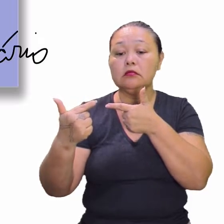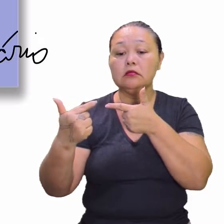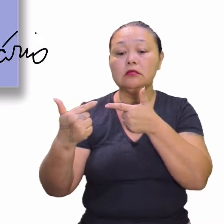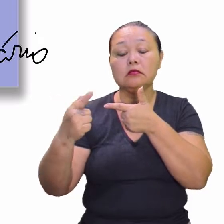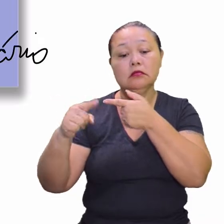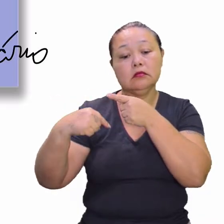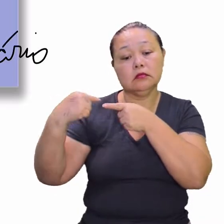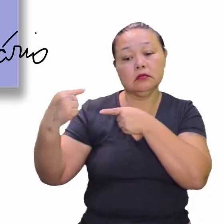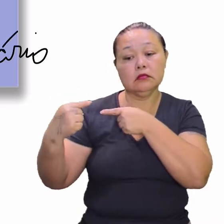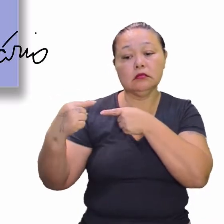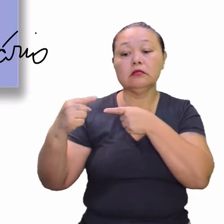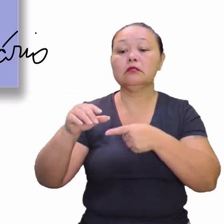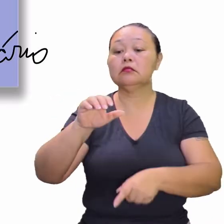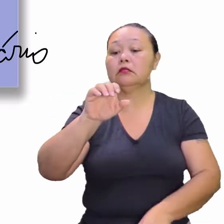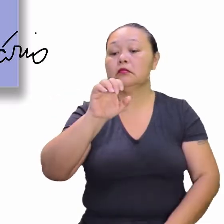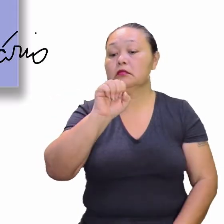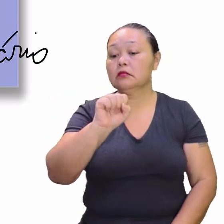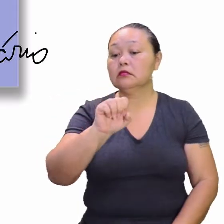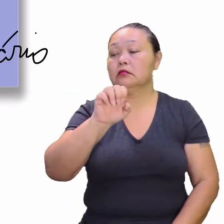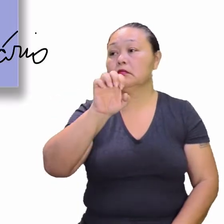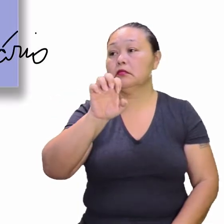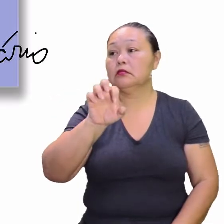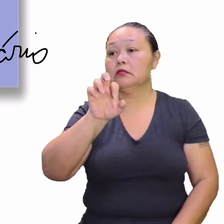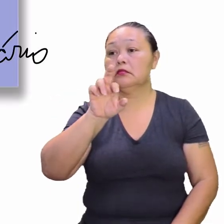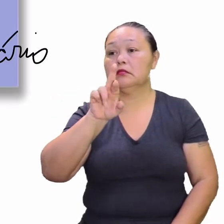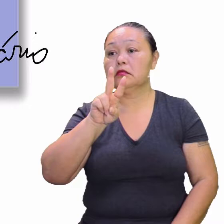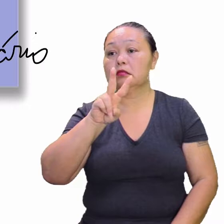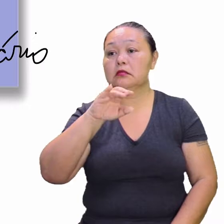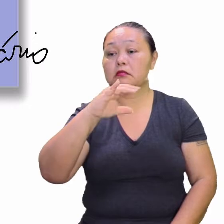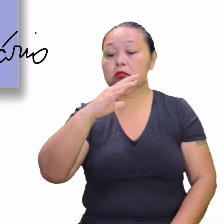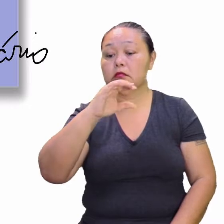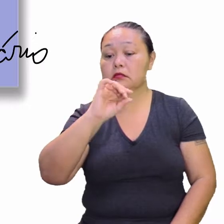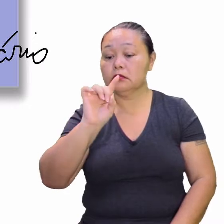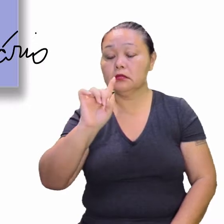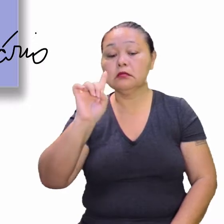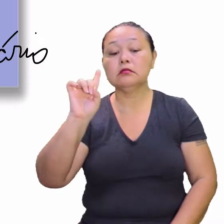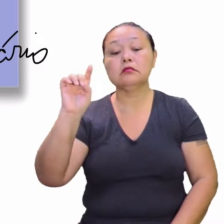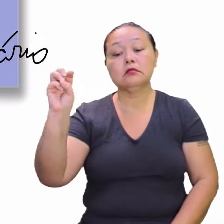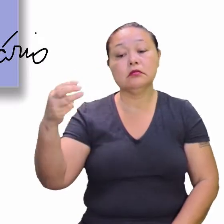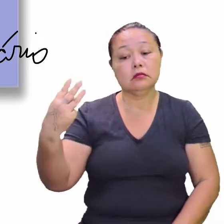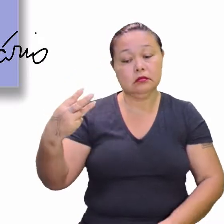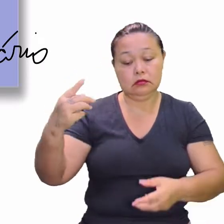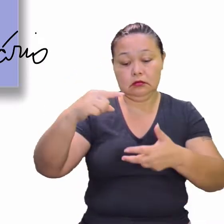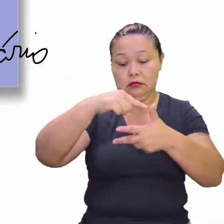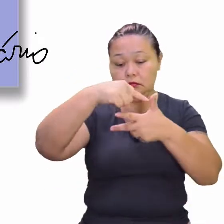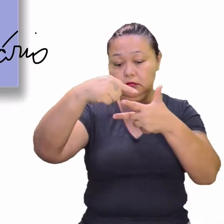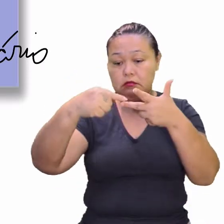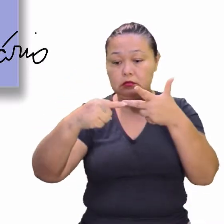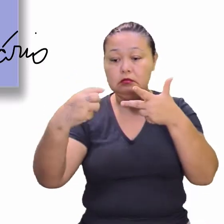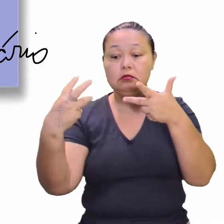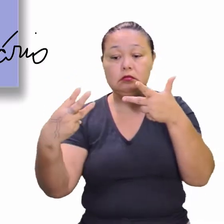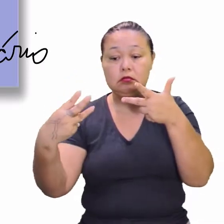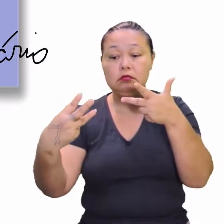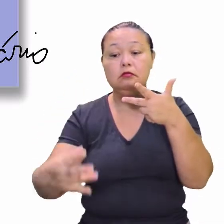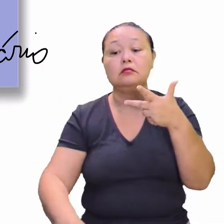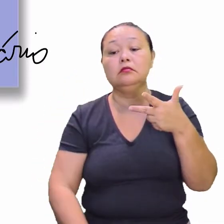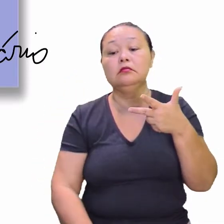e o próximo que é serviços, a gente tem aí serviços e comércio, o setor terciário da economia.